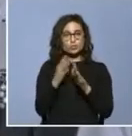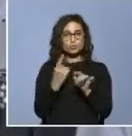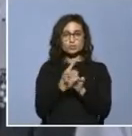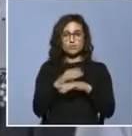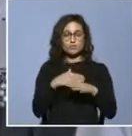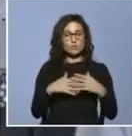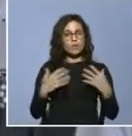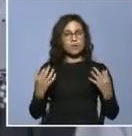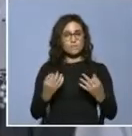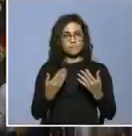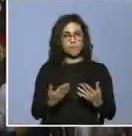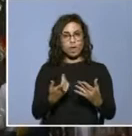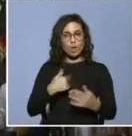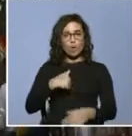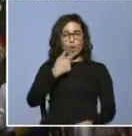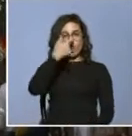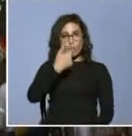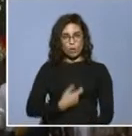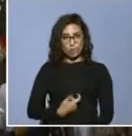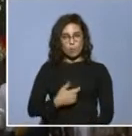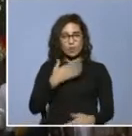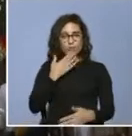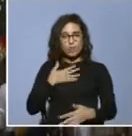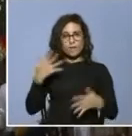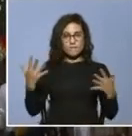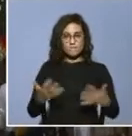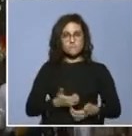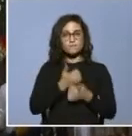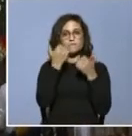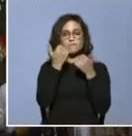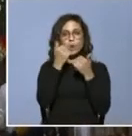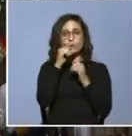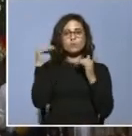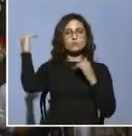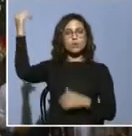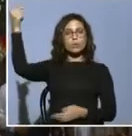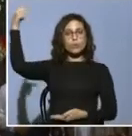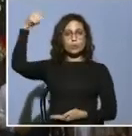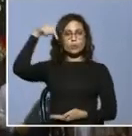feitas. Por nós, homens, para a nossa salvação, desceu dos céus.